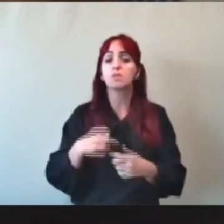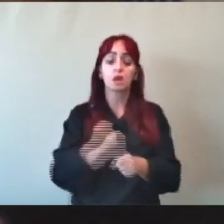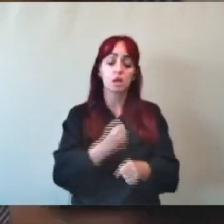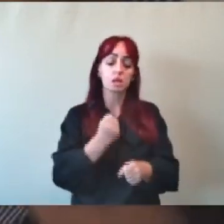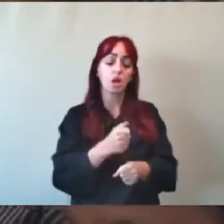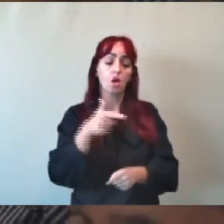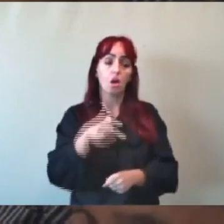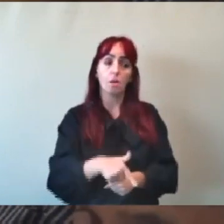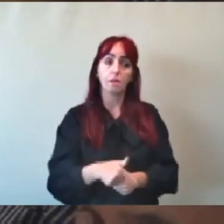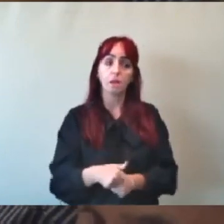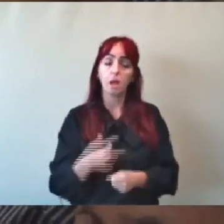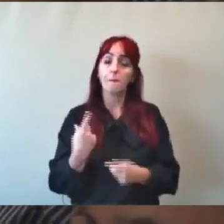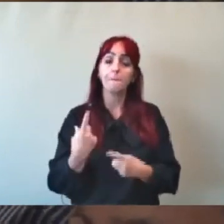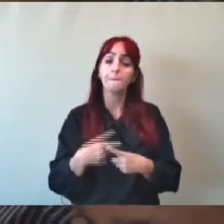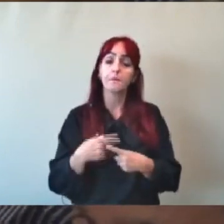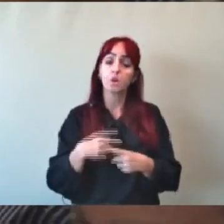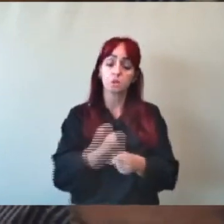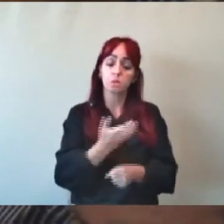tem muito o que falar.